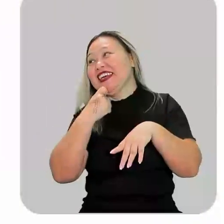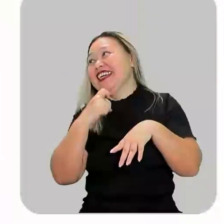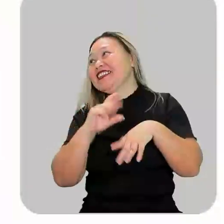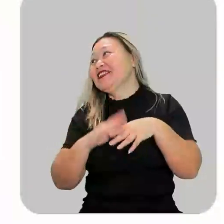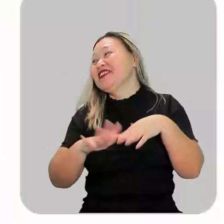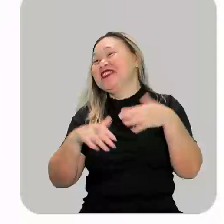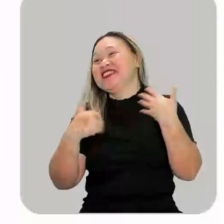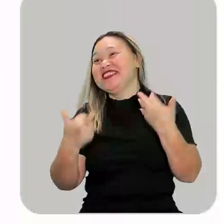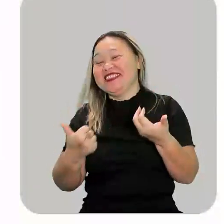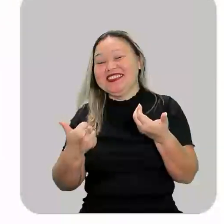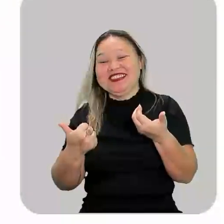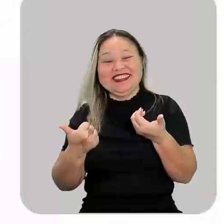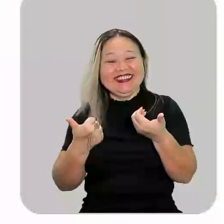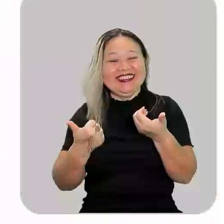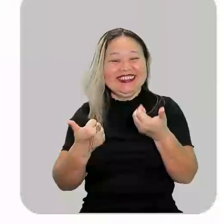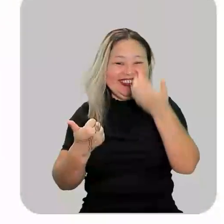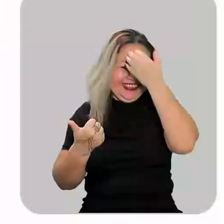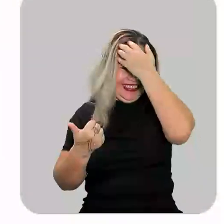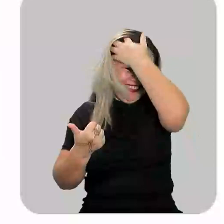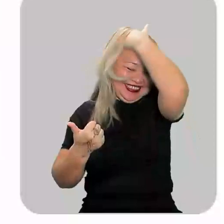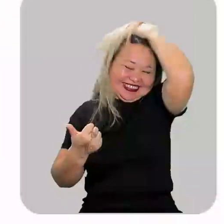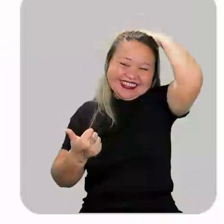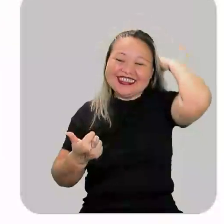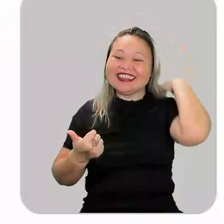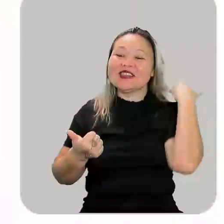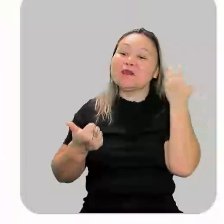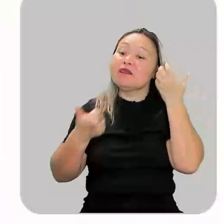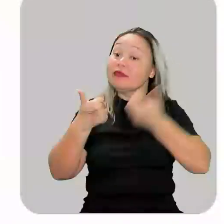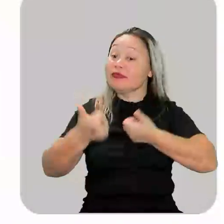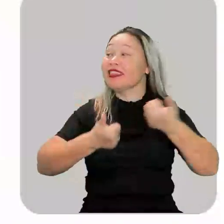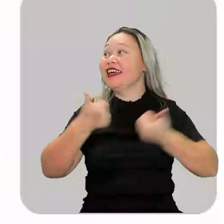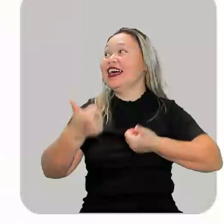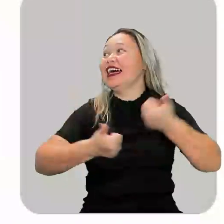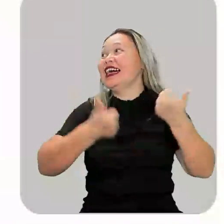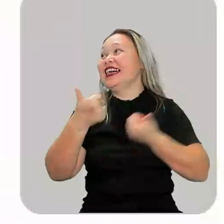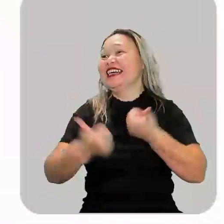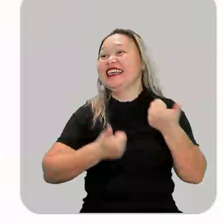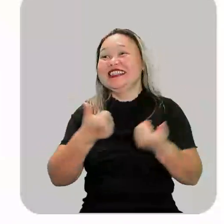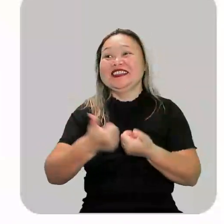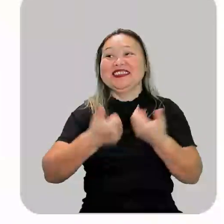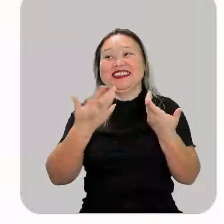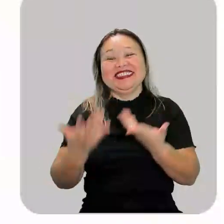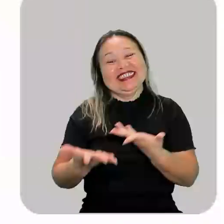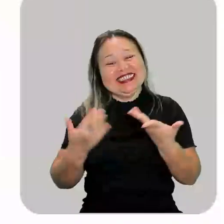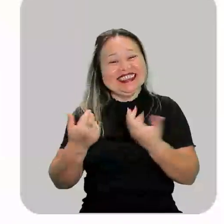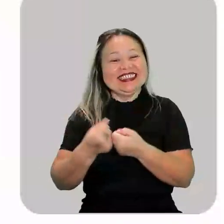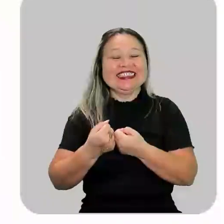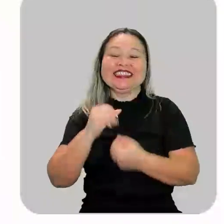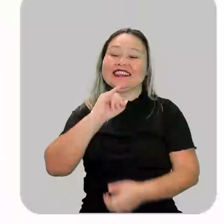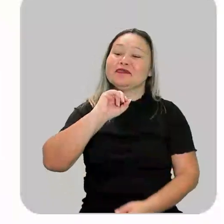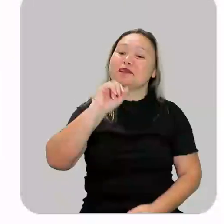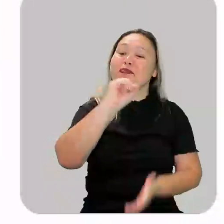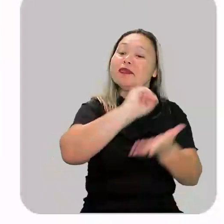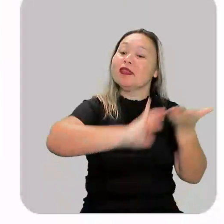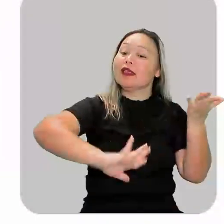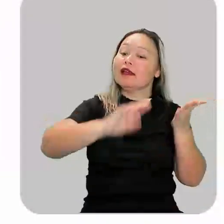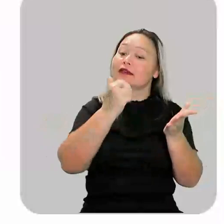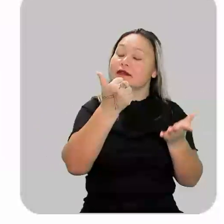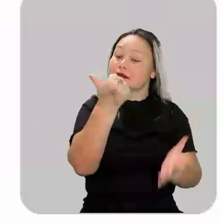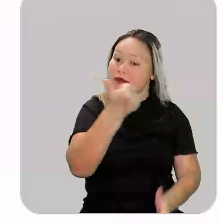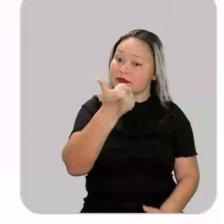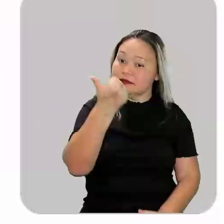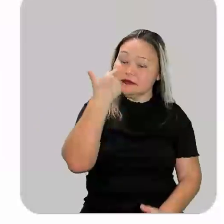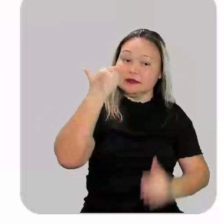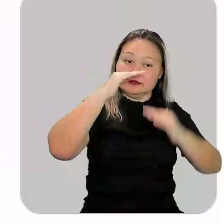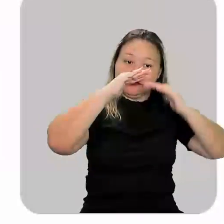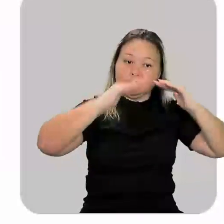aquele peixinho na manha. Beleza, então, já aqui na figura 1 mostra o telhado da casa 1,